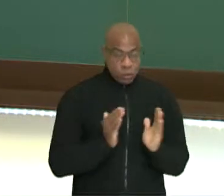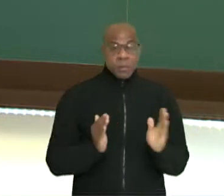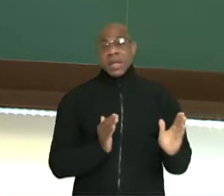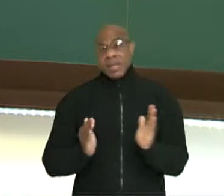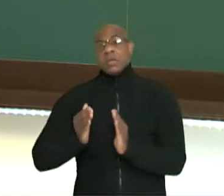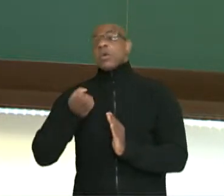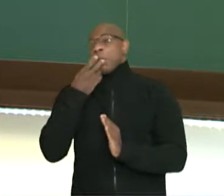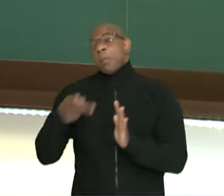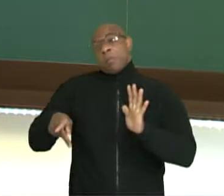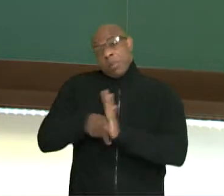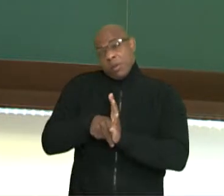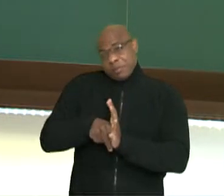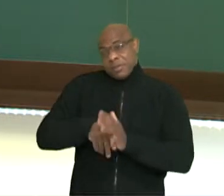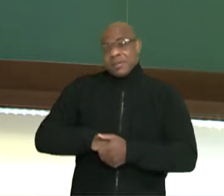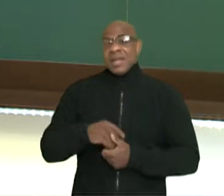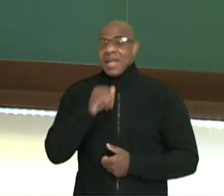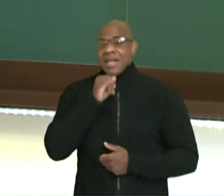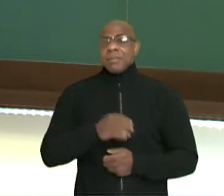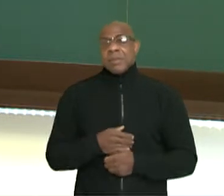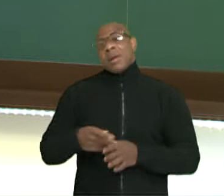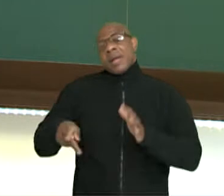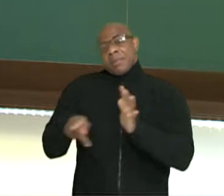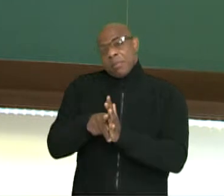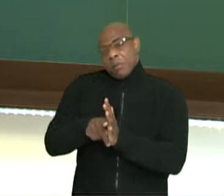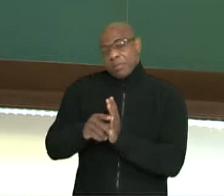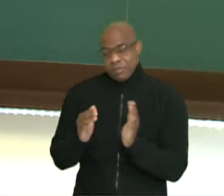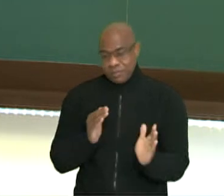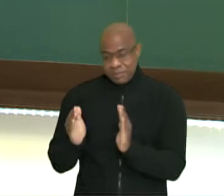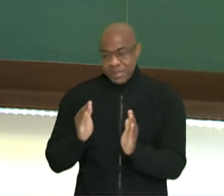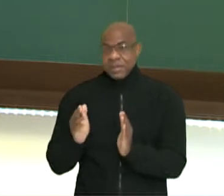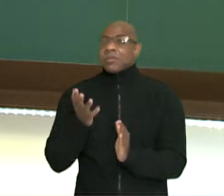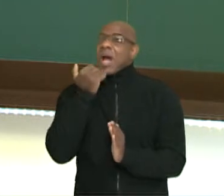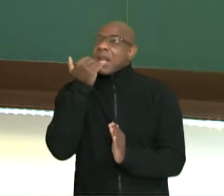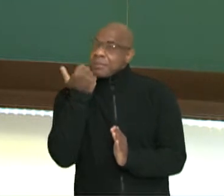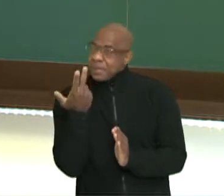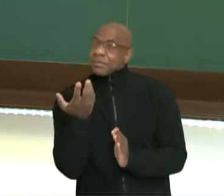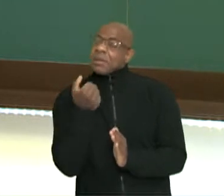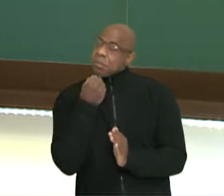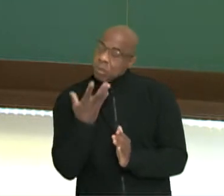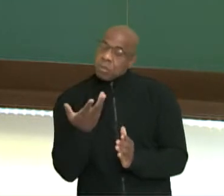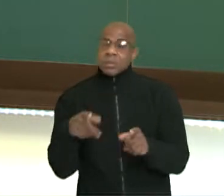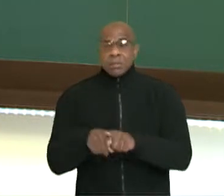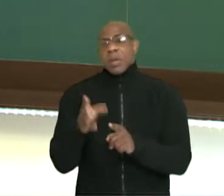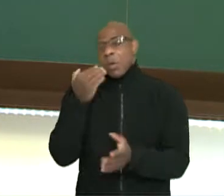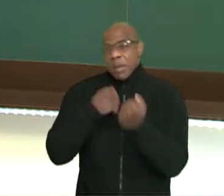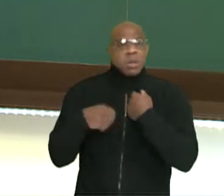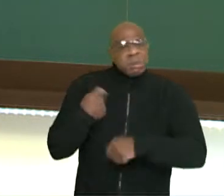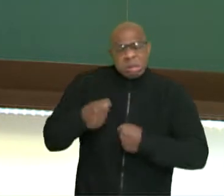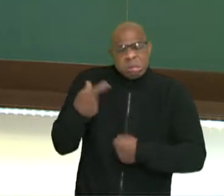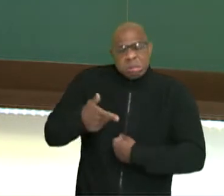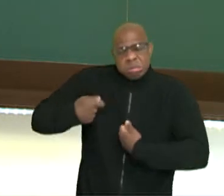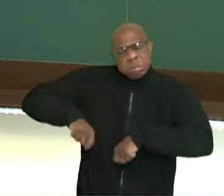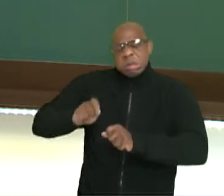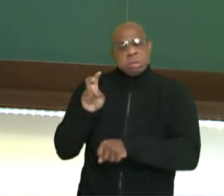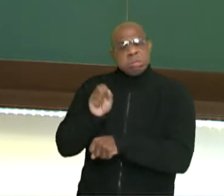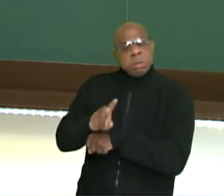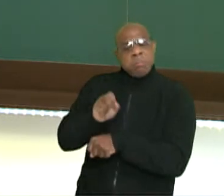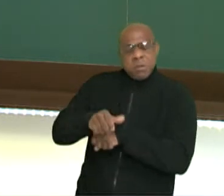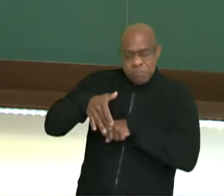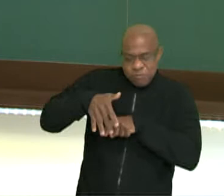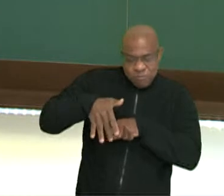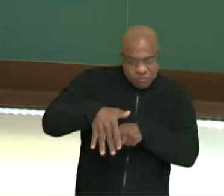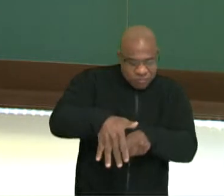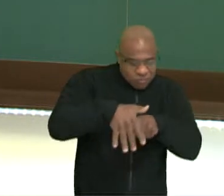é propícia para aquele determinado alimento. Então, ele não precisa de tanto pesticida, de tanto veneno. Então, é quase que